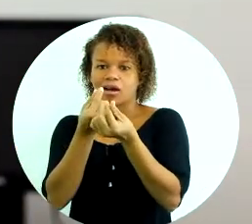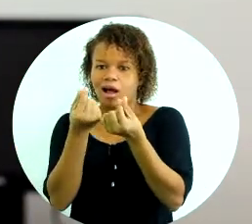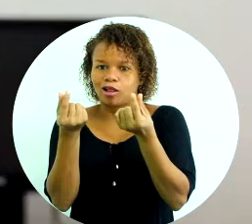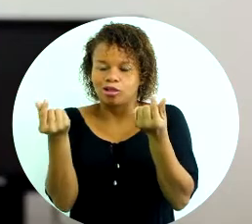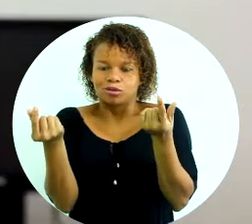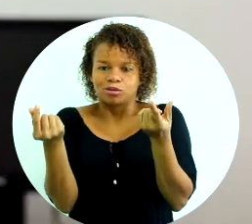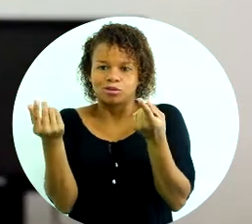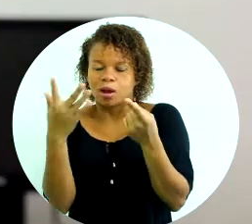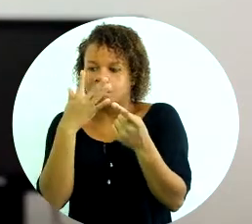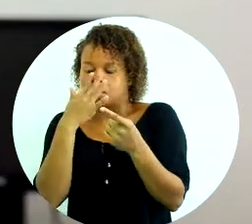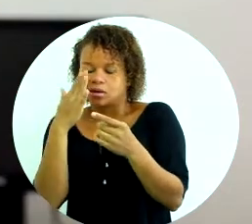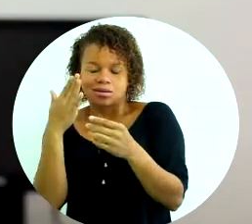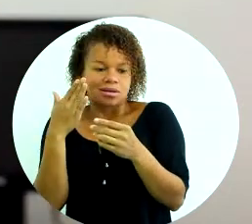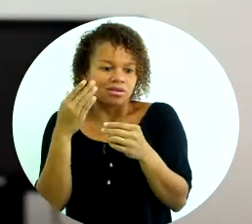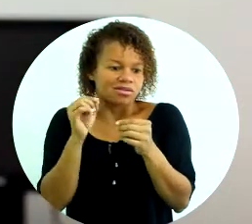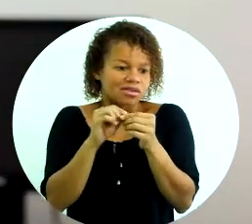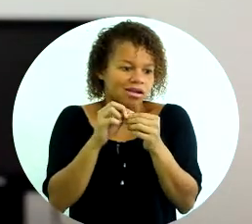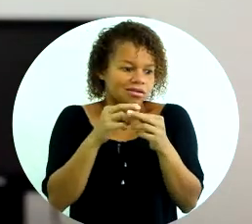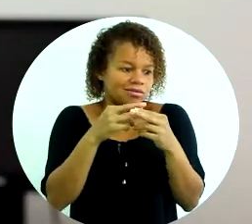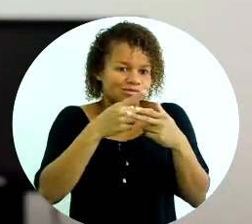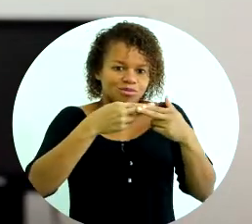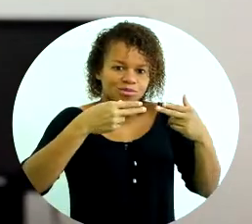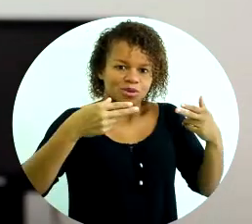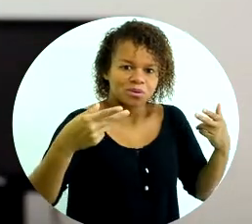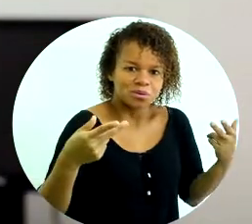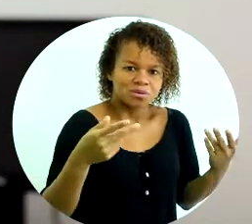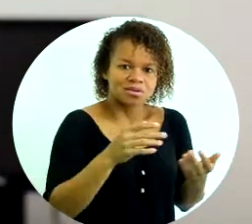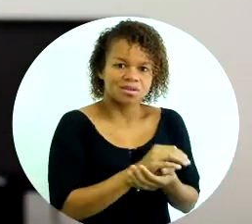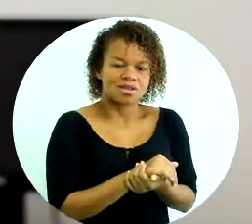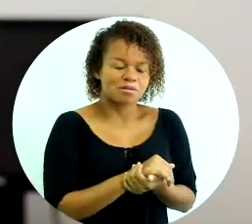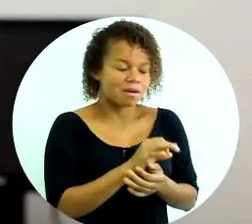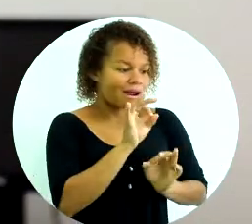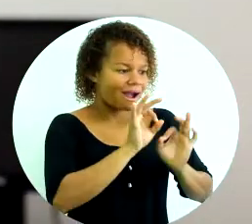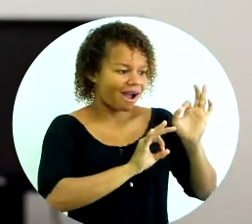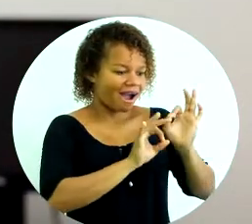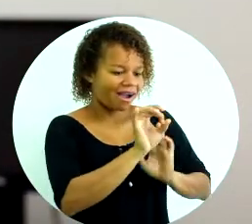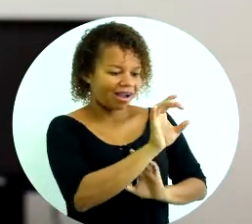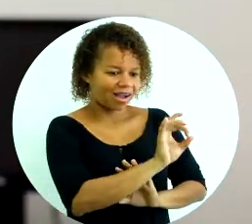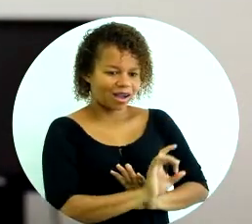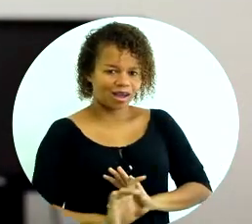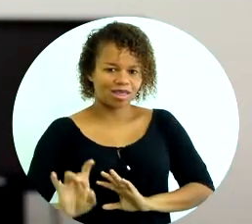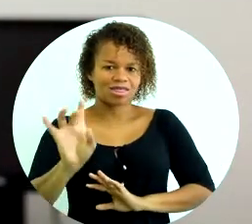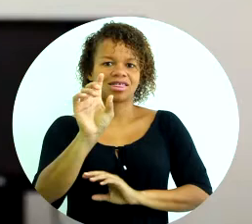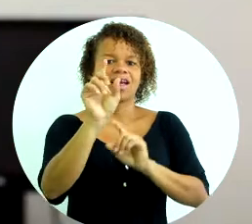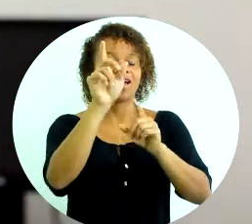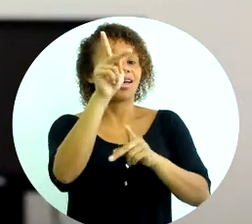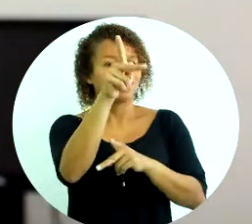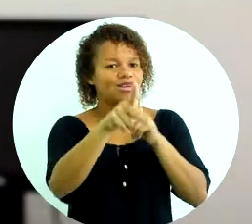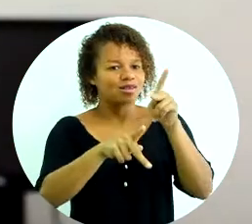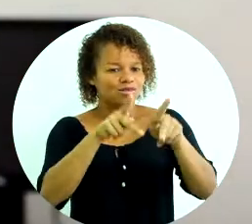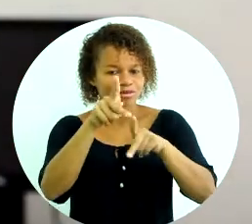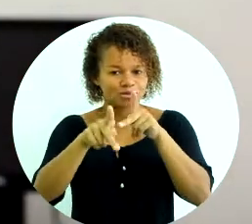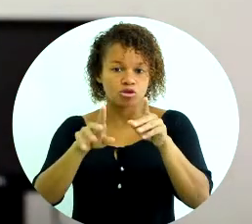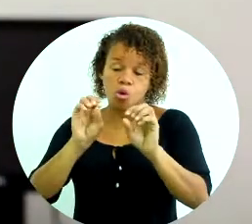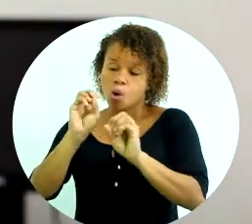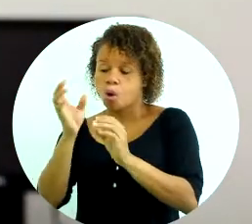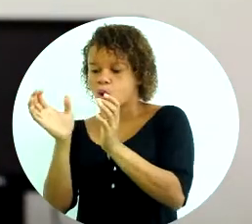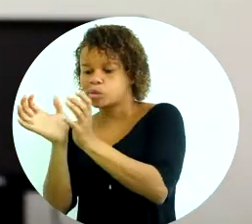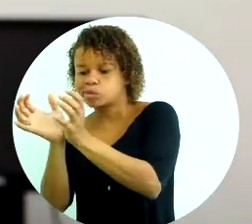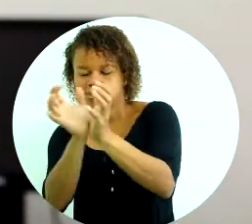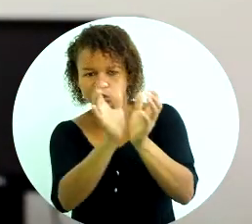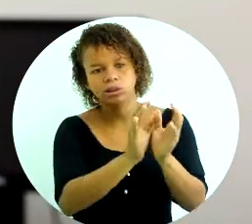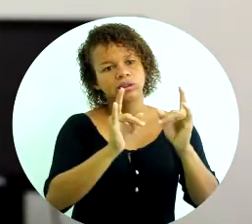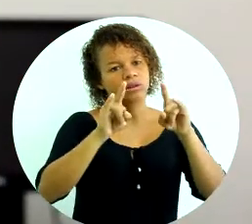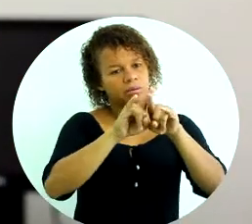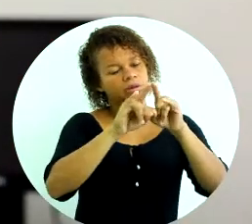e valores, estabelece práticas e funções para cada indivíduo e para cada